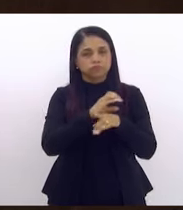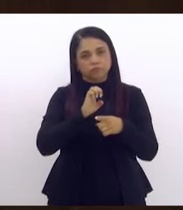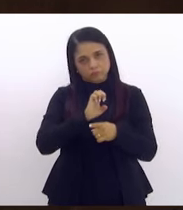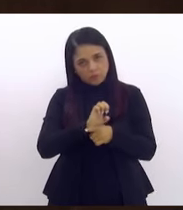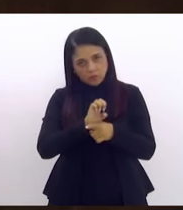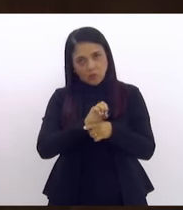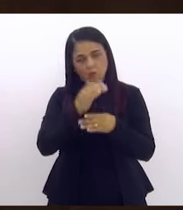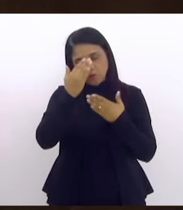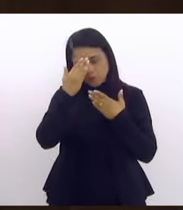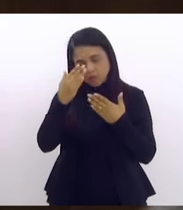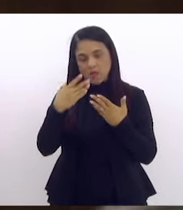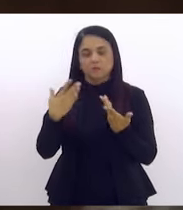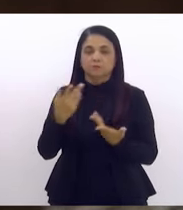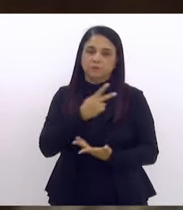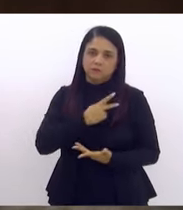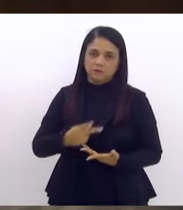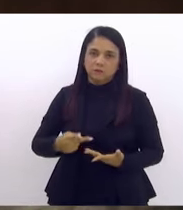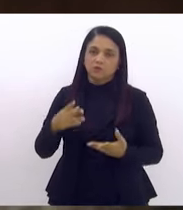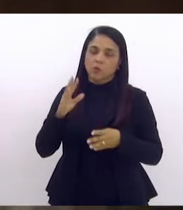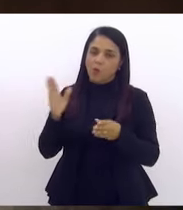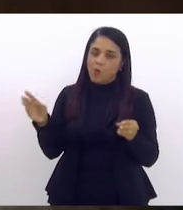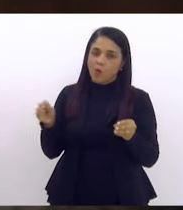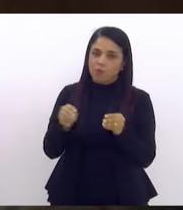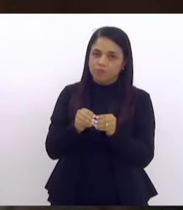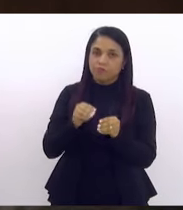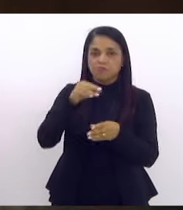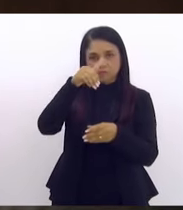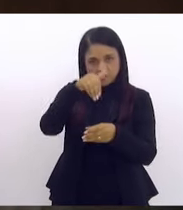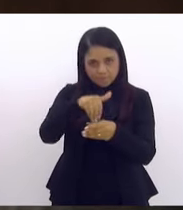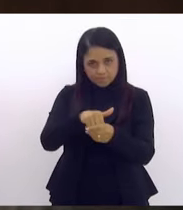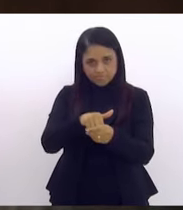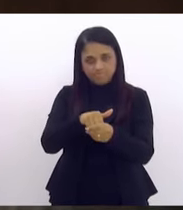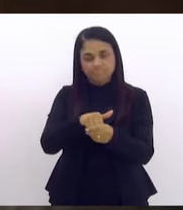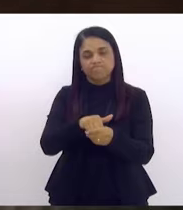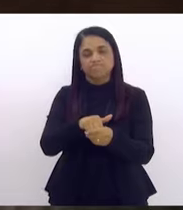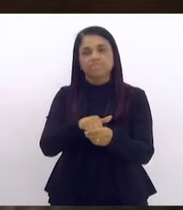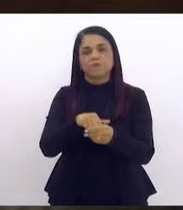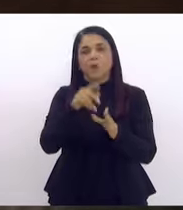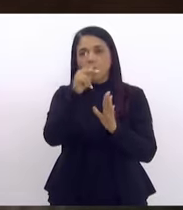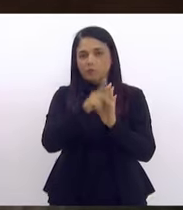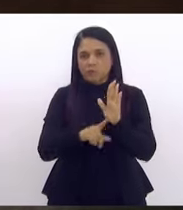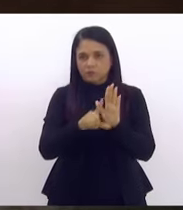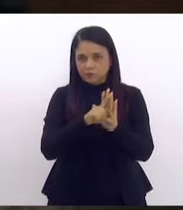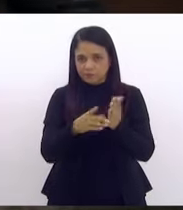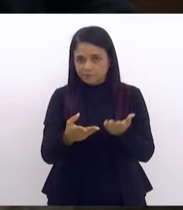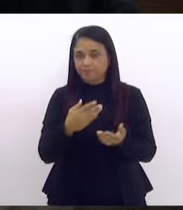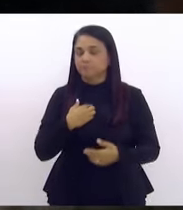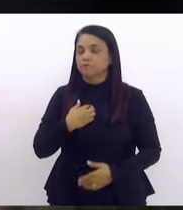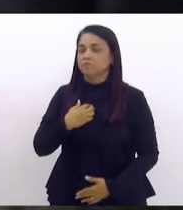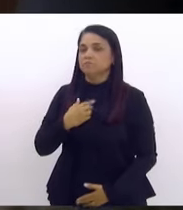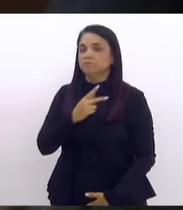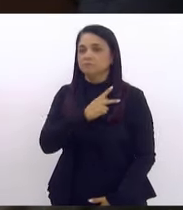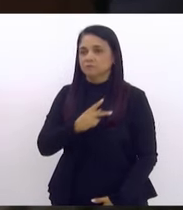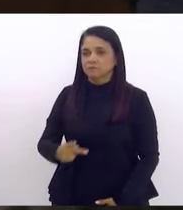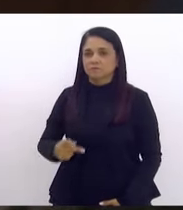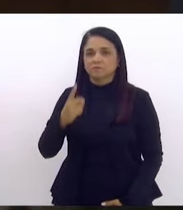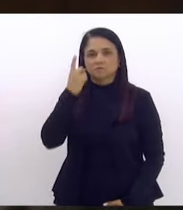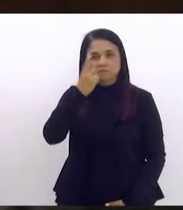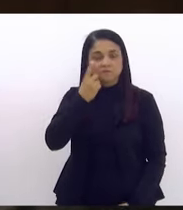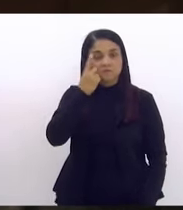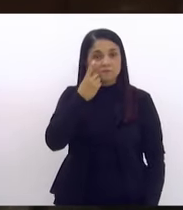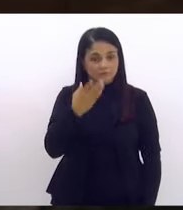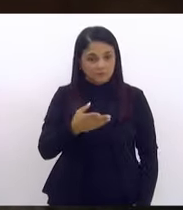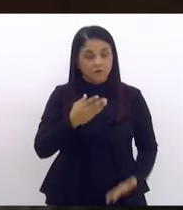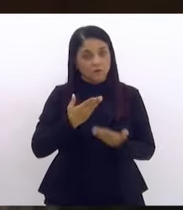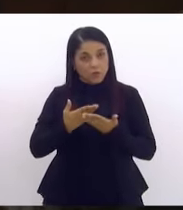presidente. Encaminho, obviamente, pelo voto favorável ao projeto. Senhor presidente. Obrigado, deputado. Deputado Luiz Paulo.